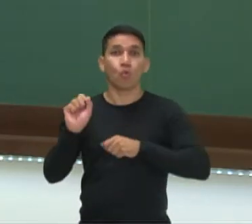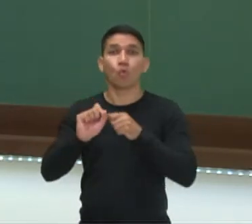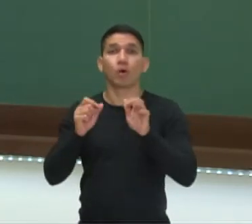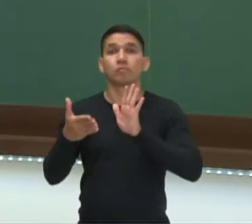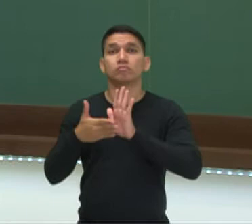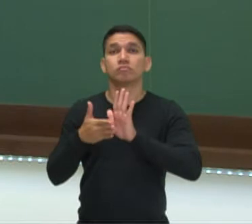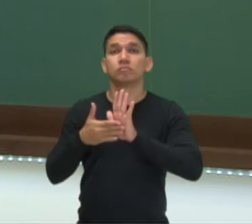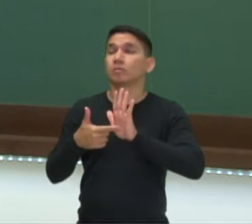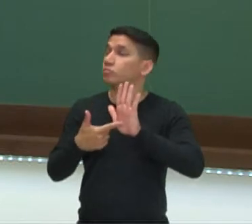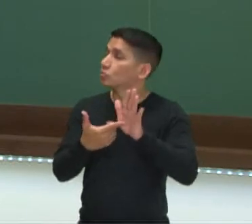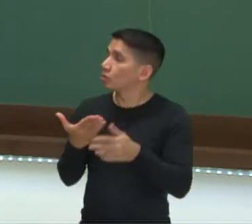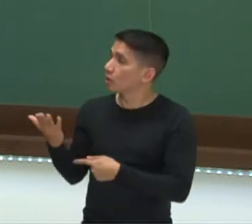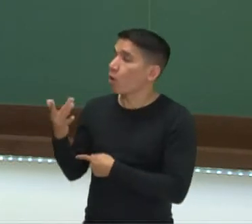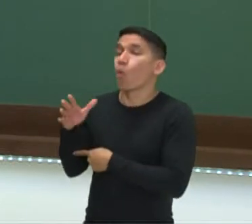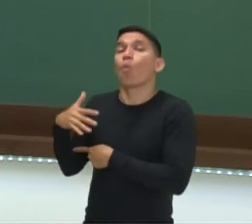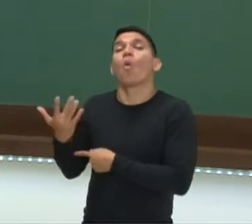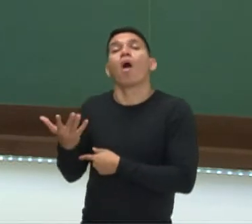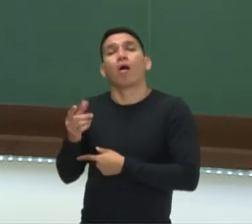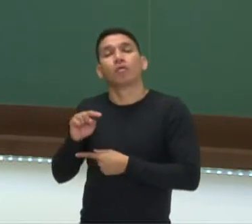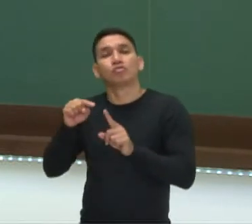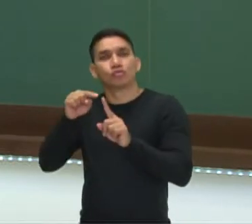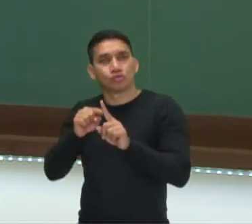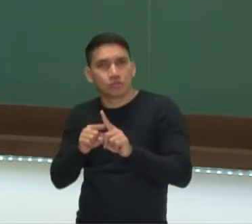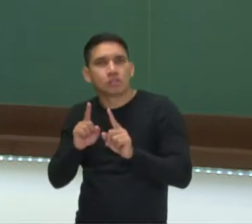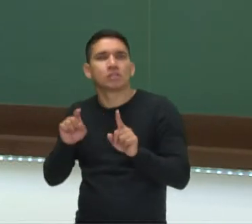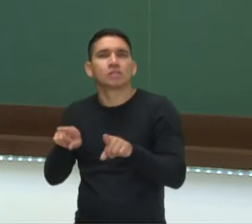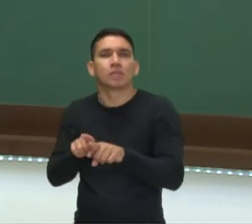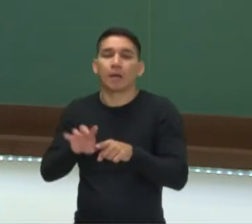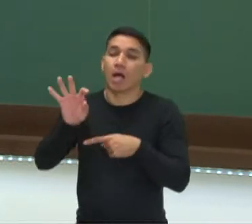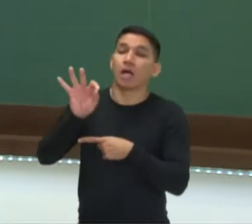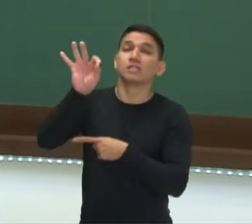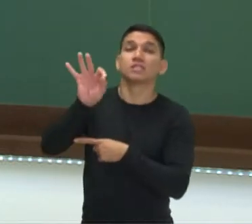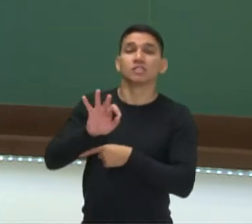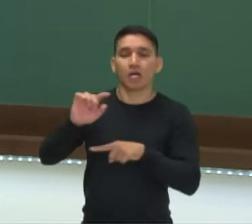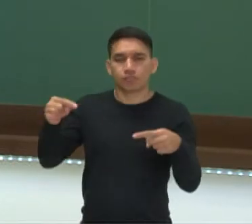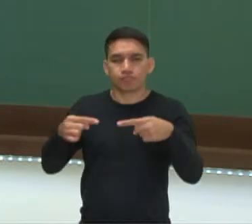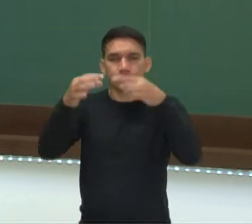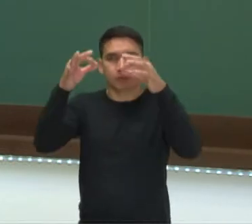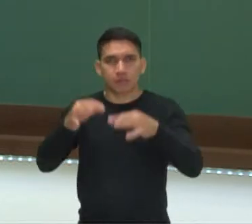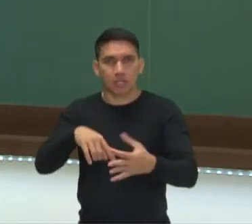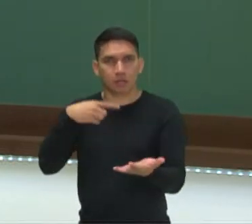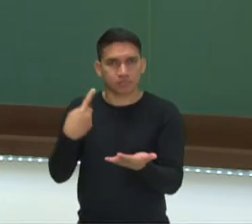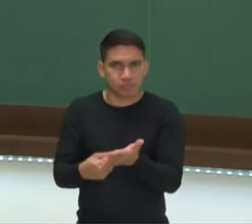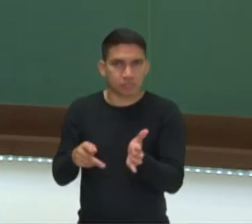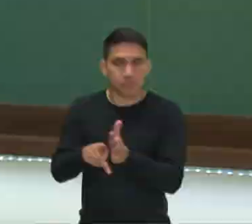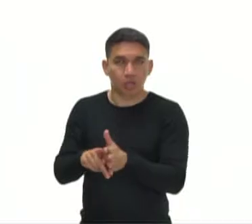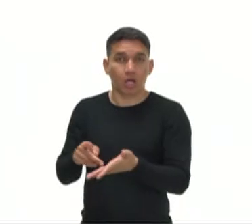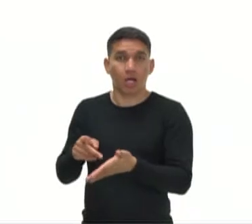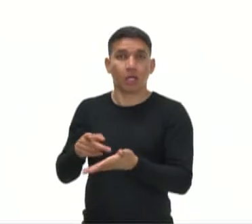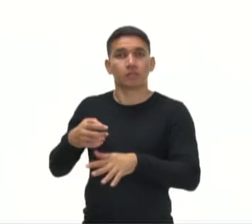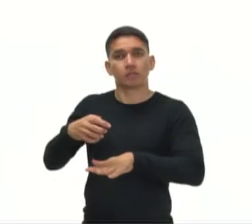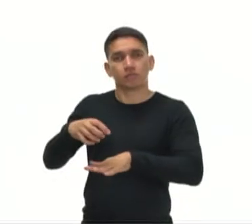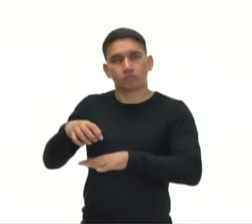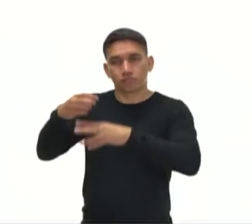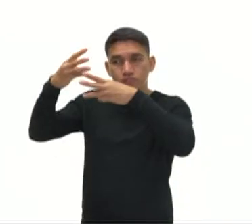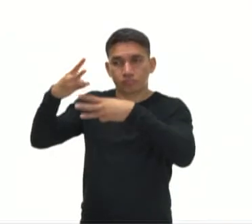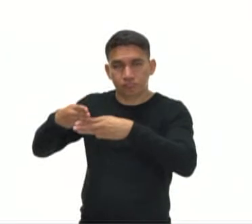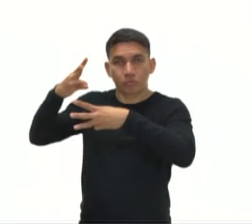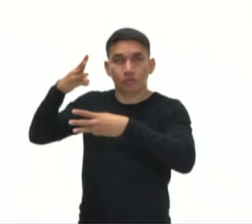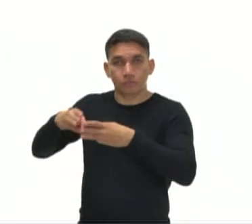elétrica desse resistor e qual é a taxa de precisão do valor desse resistor que ele